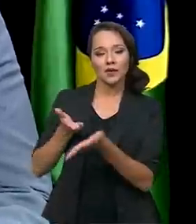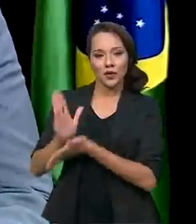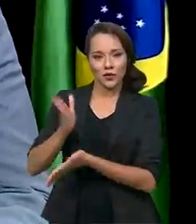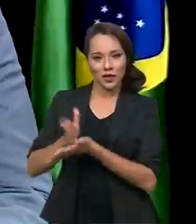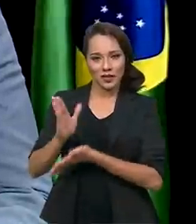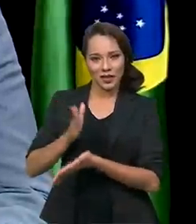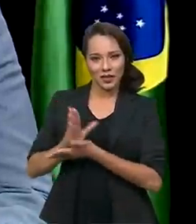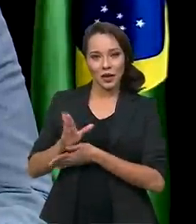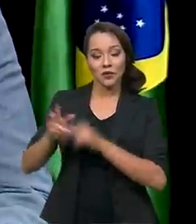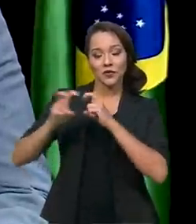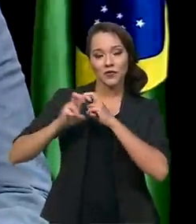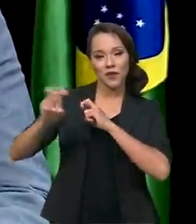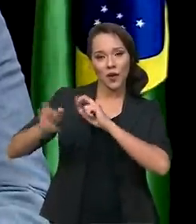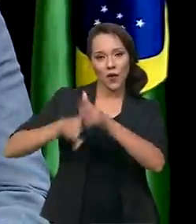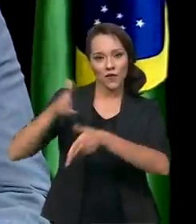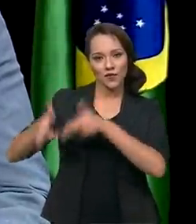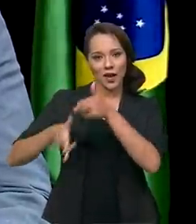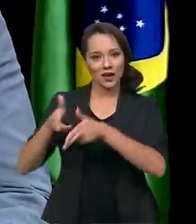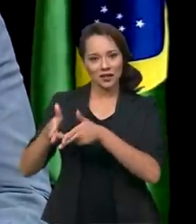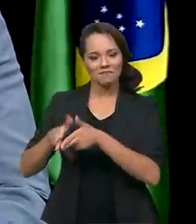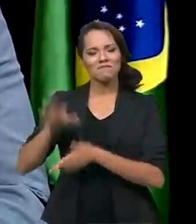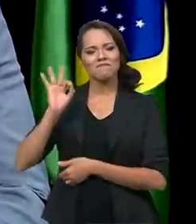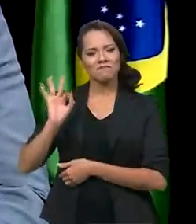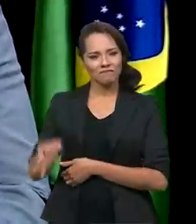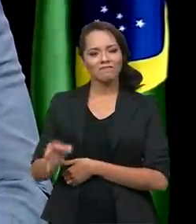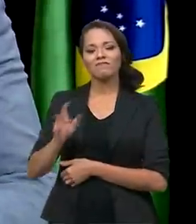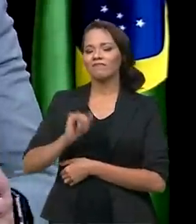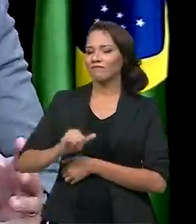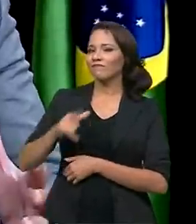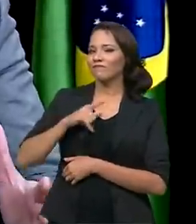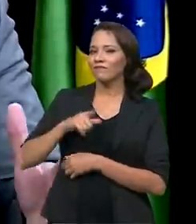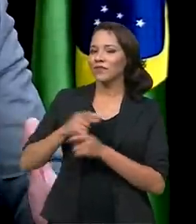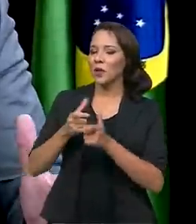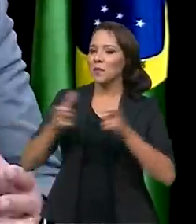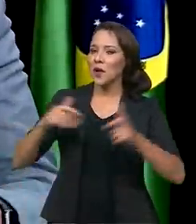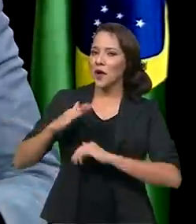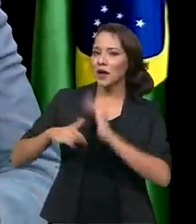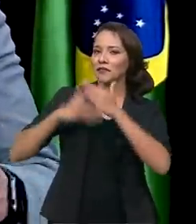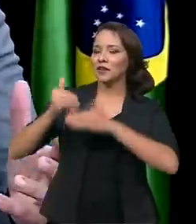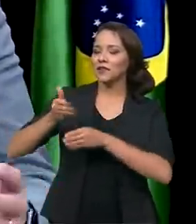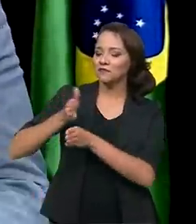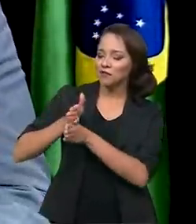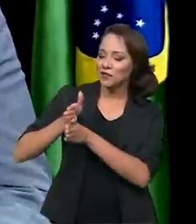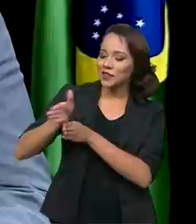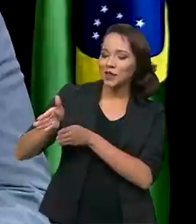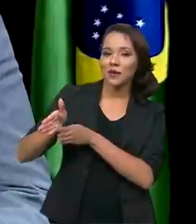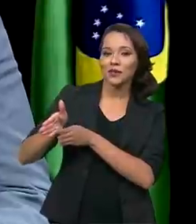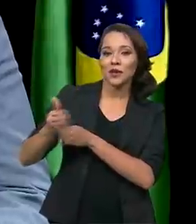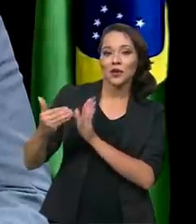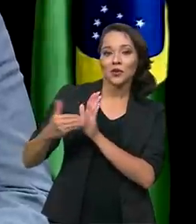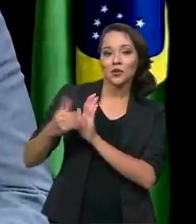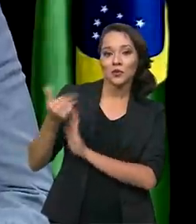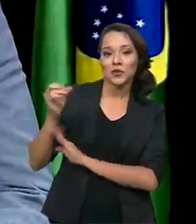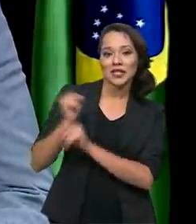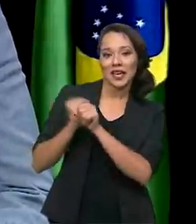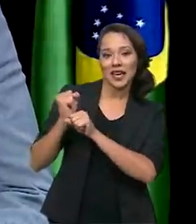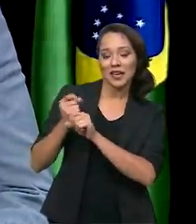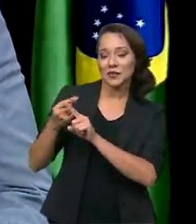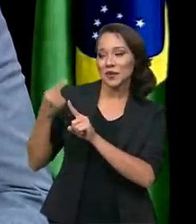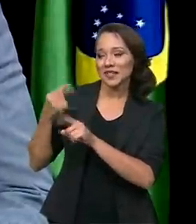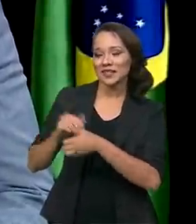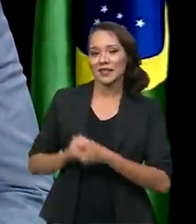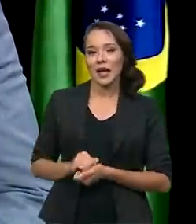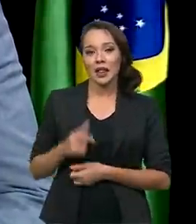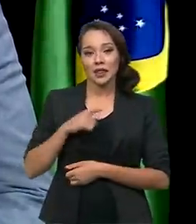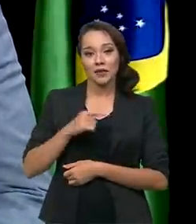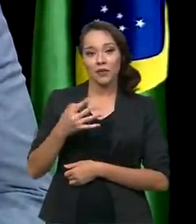autorizações ferroviárias, que sem dúvida nenhuma vai provocar o maior avanço nesse segmento nos últimos 100 anos. A gente